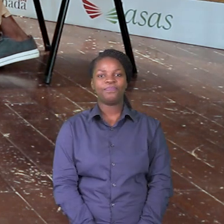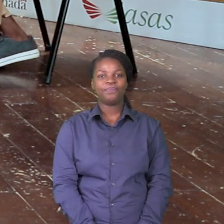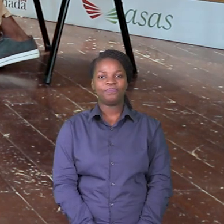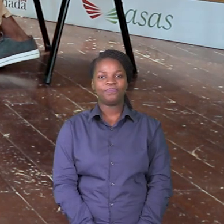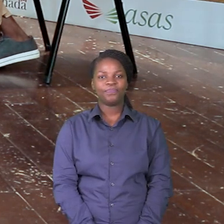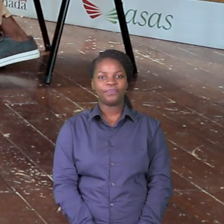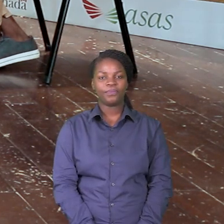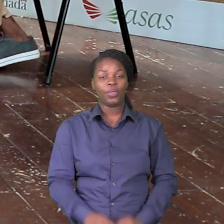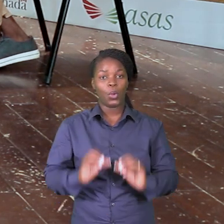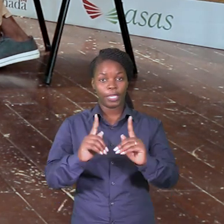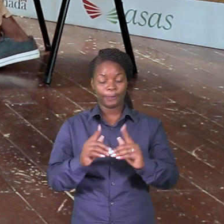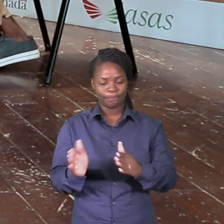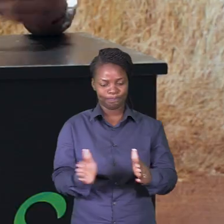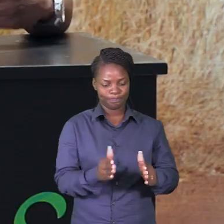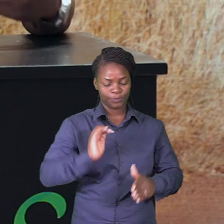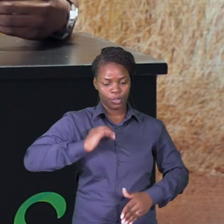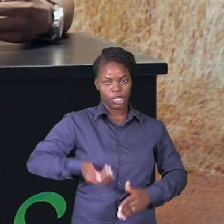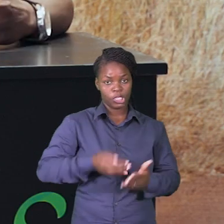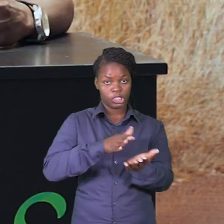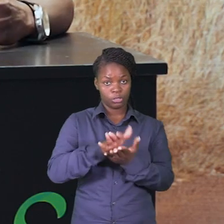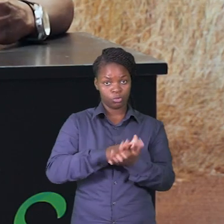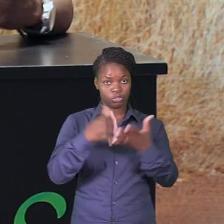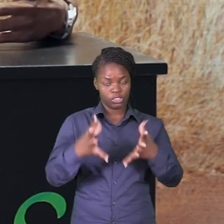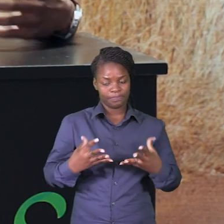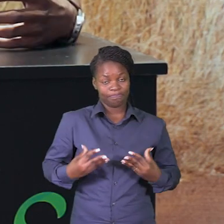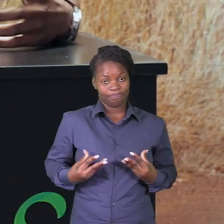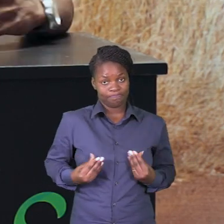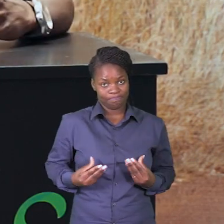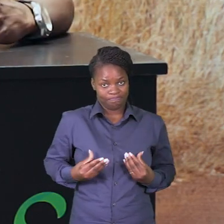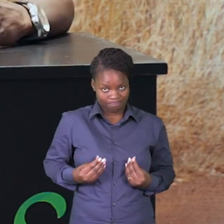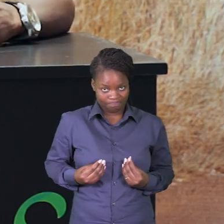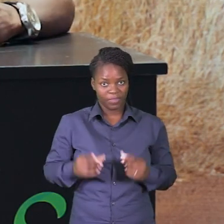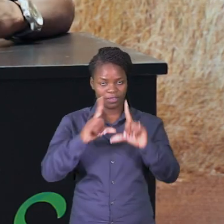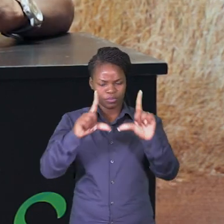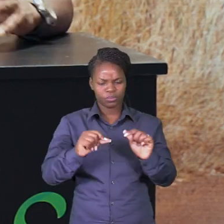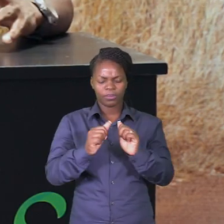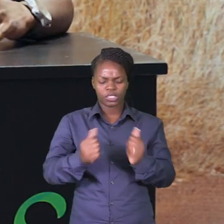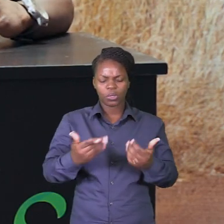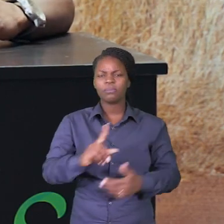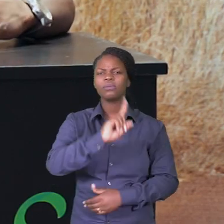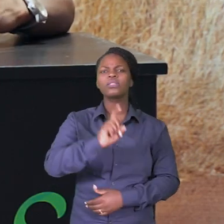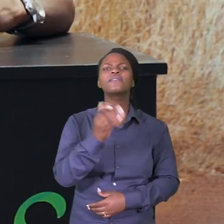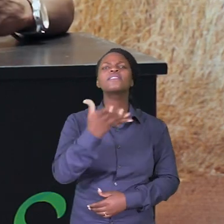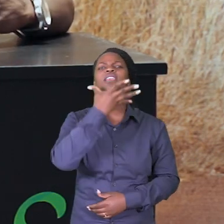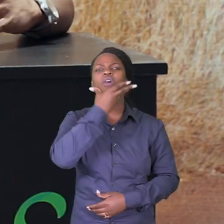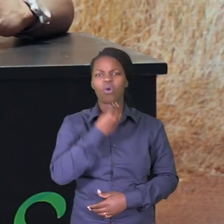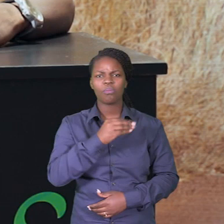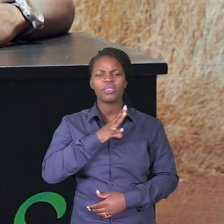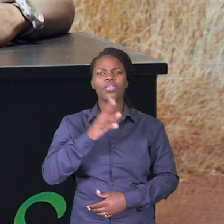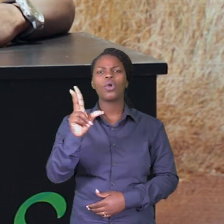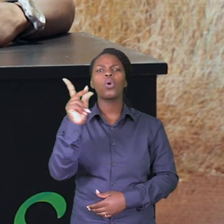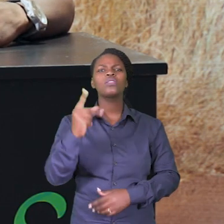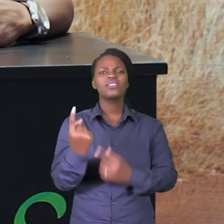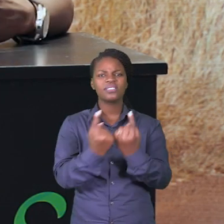agora a Edit já falou do medo que é uma coisa muito comum nas escolas Mas pela sua experiência há outros elementos que